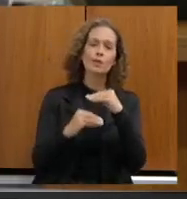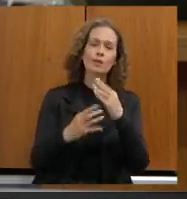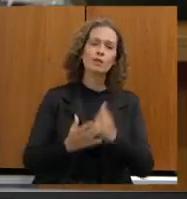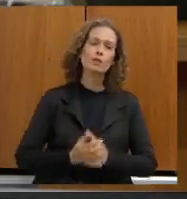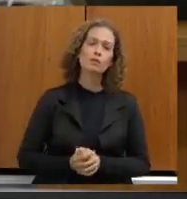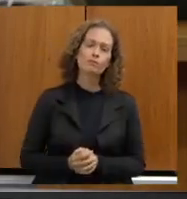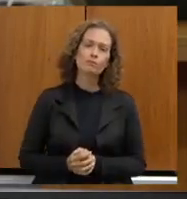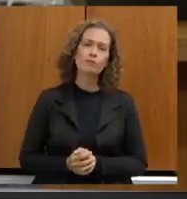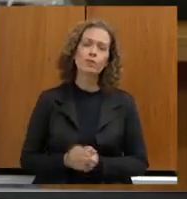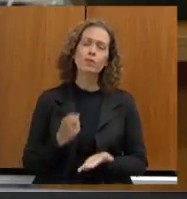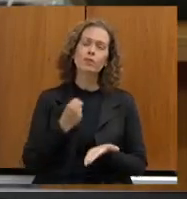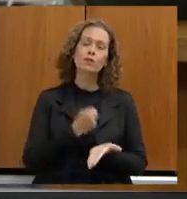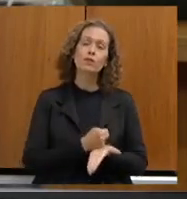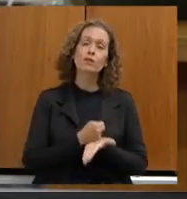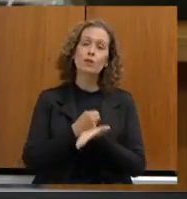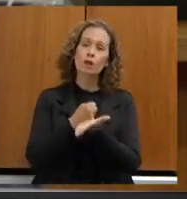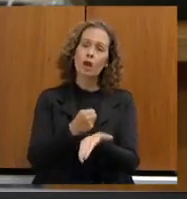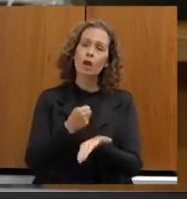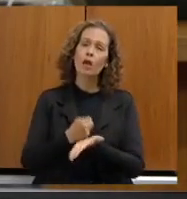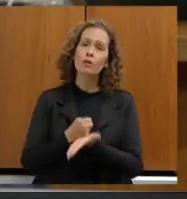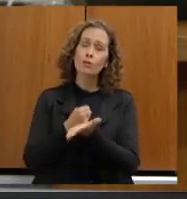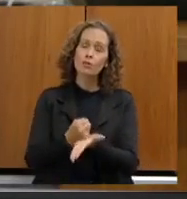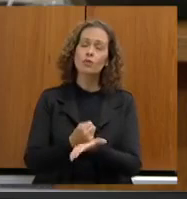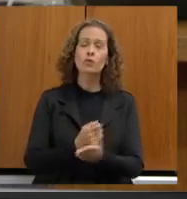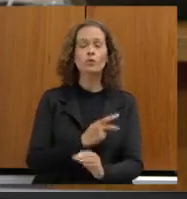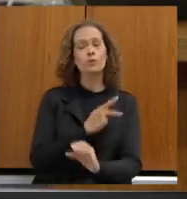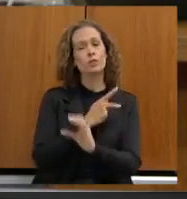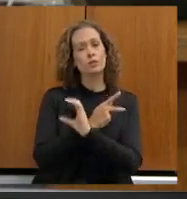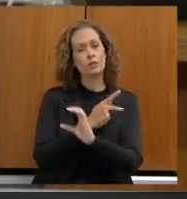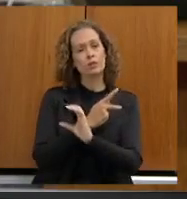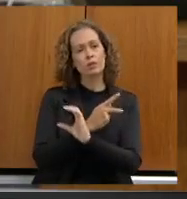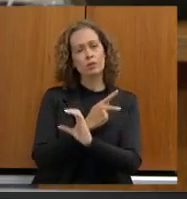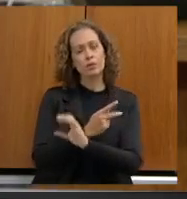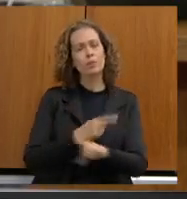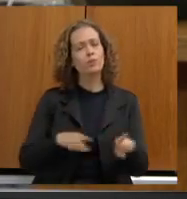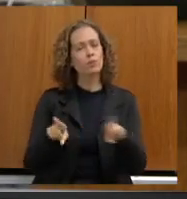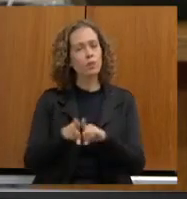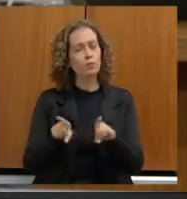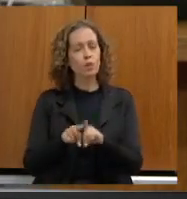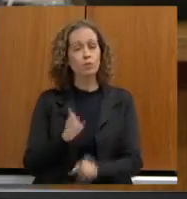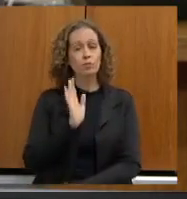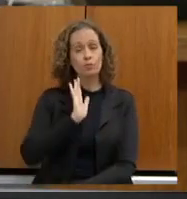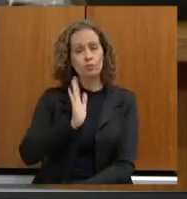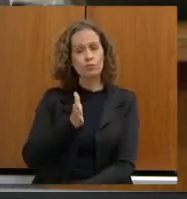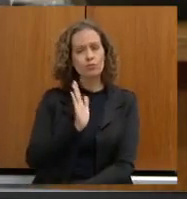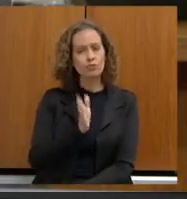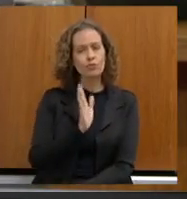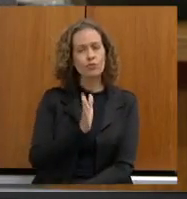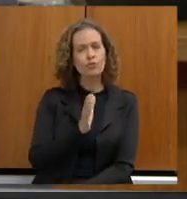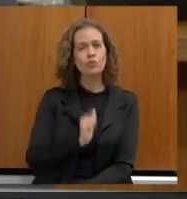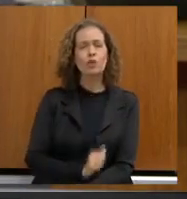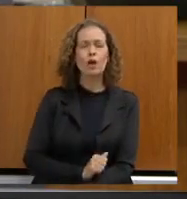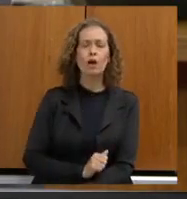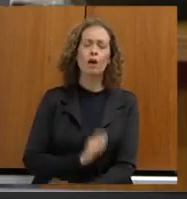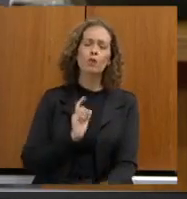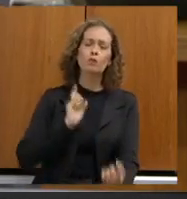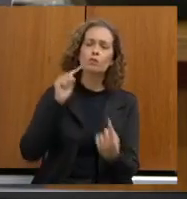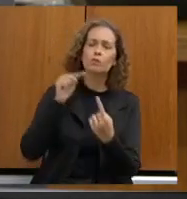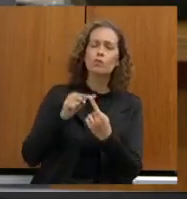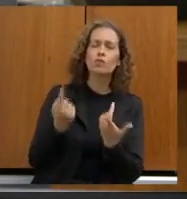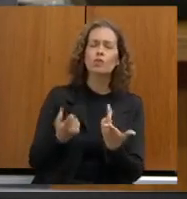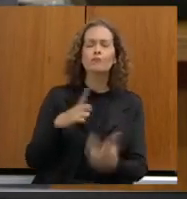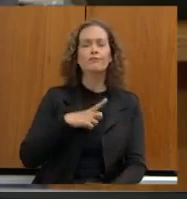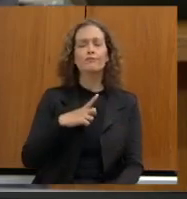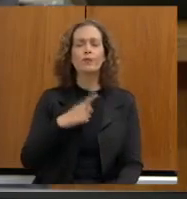muito auxiliam aí ajudam a polícia civil também já foi objeto aí de reuniões também